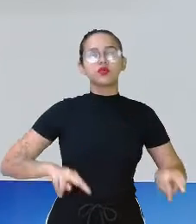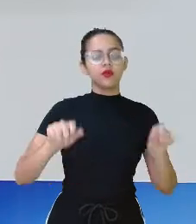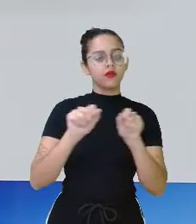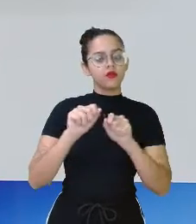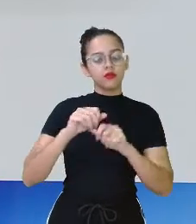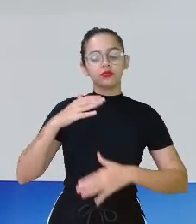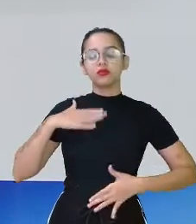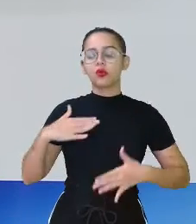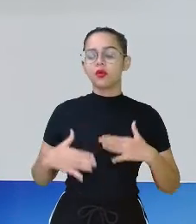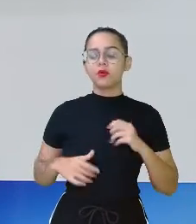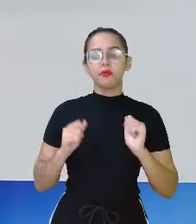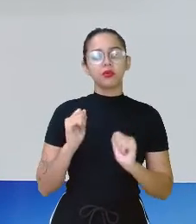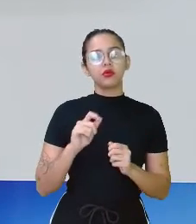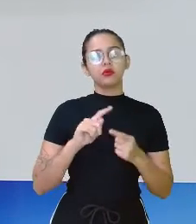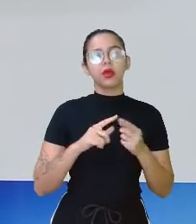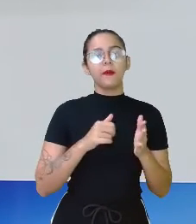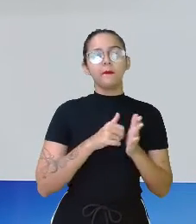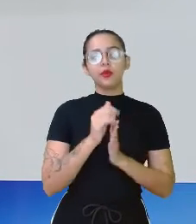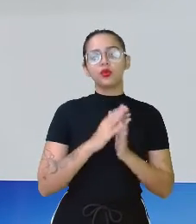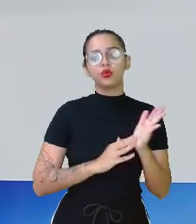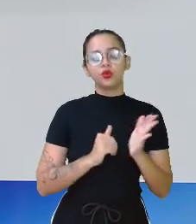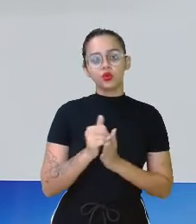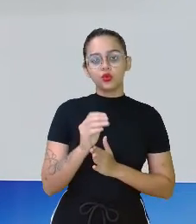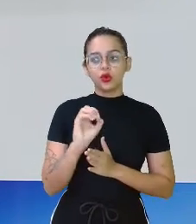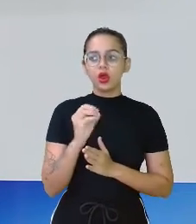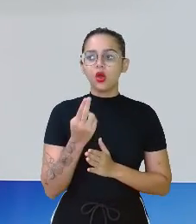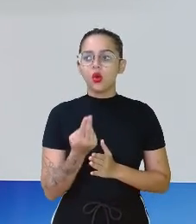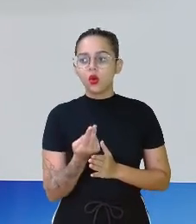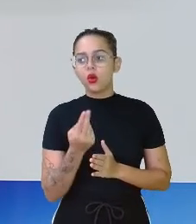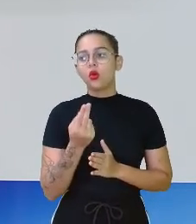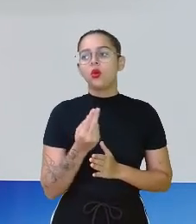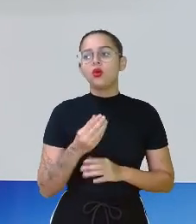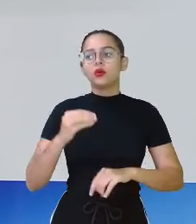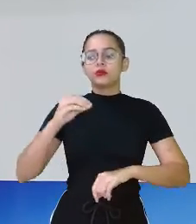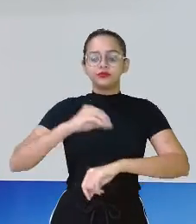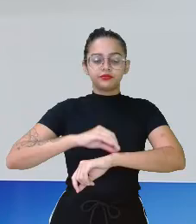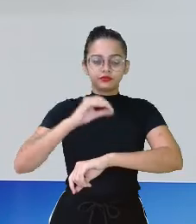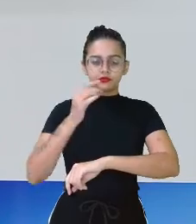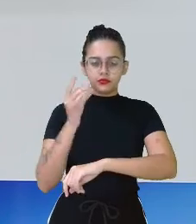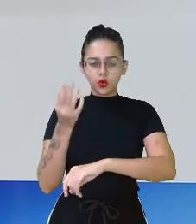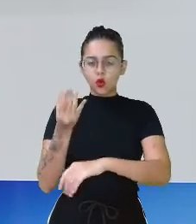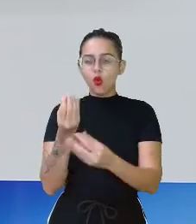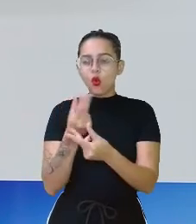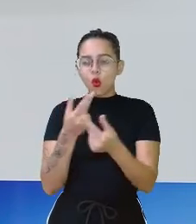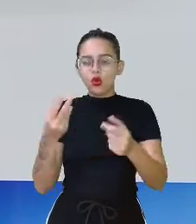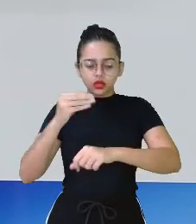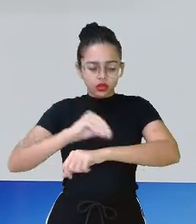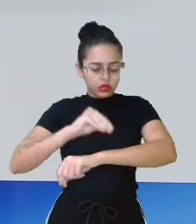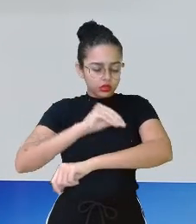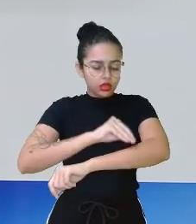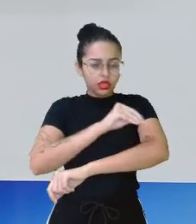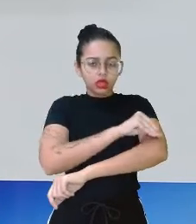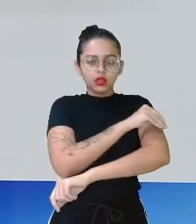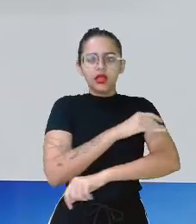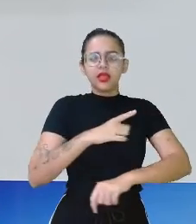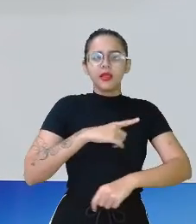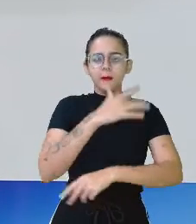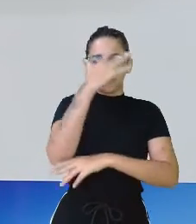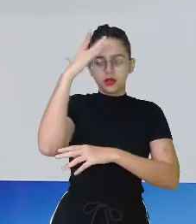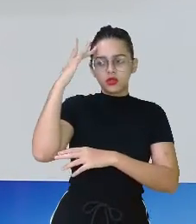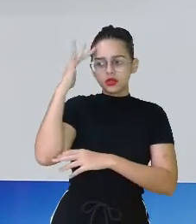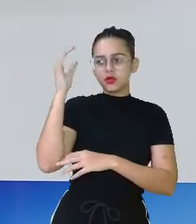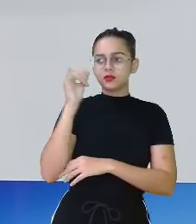Pode ser uma pintura, pode ser a aplicação de coisas no corpo mesmo, né? Tem pessoas que